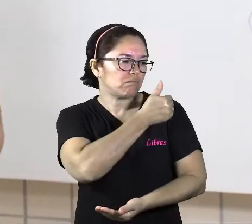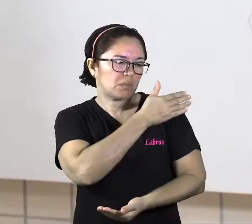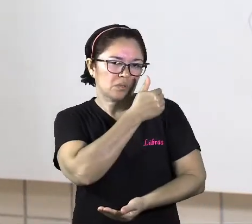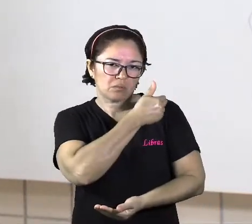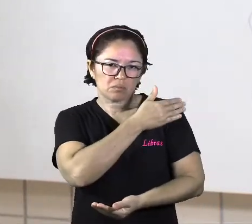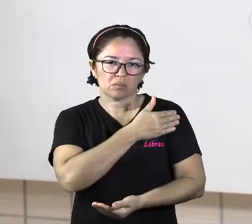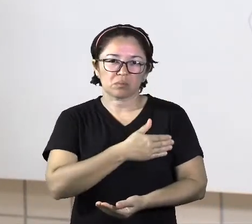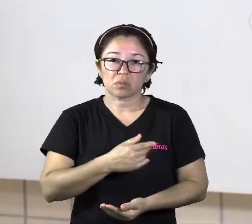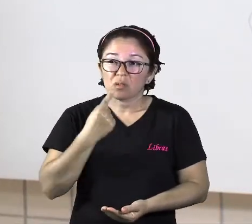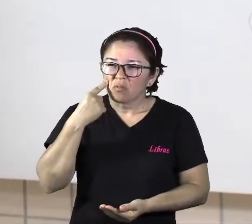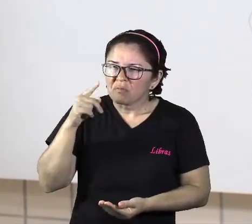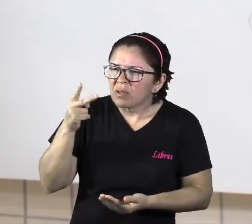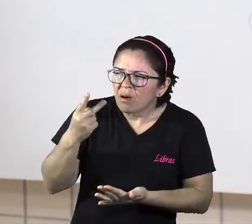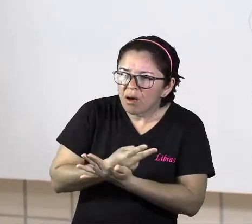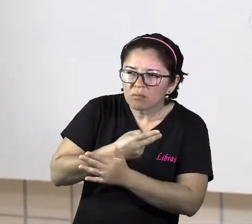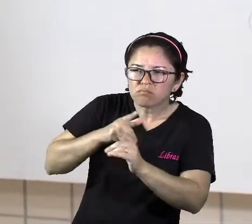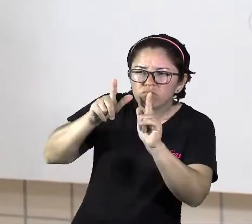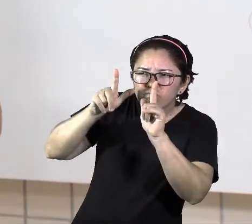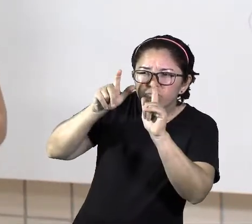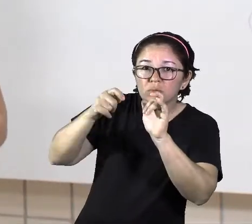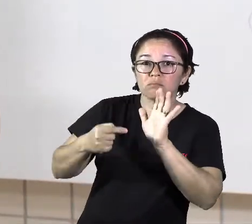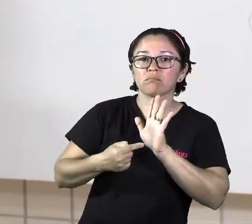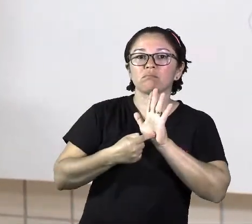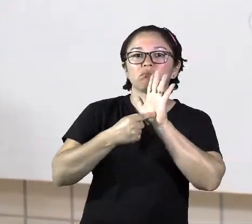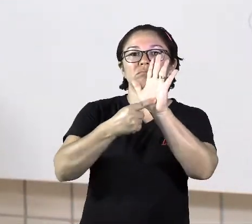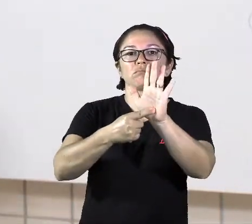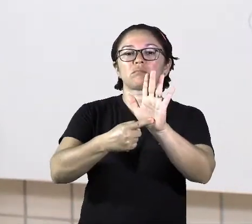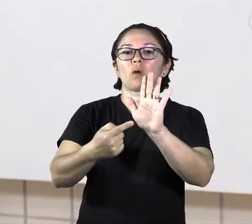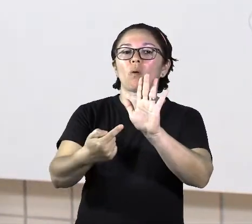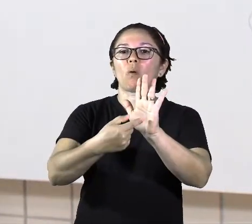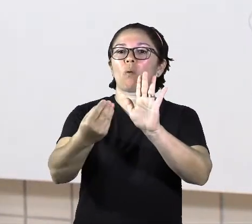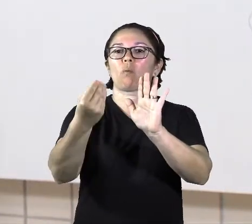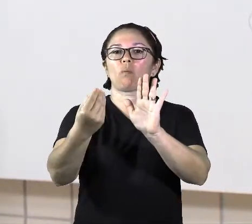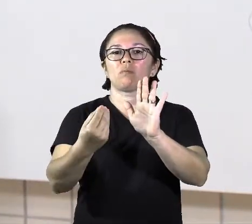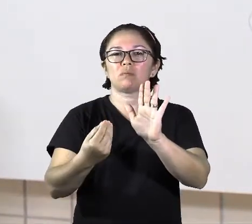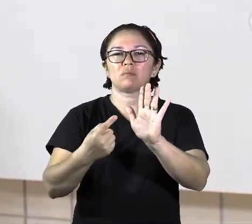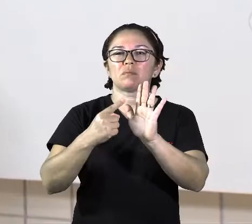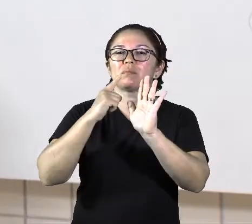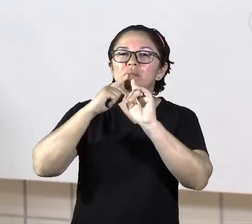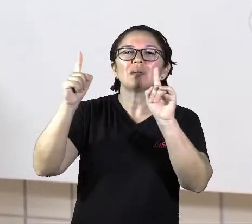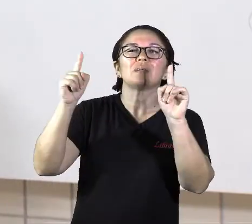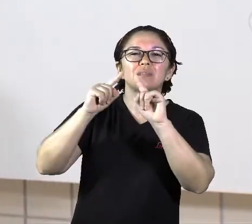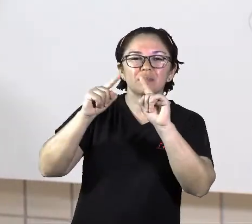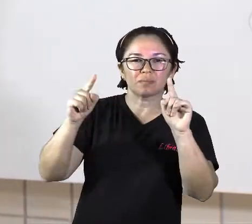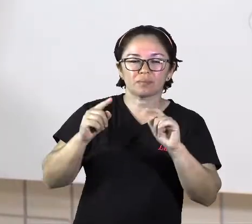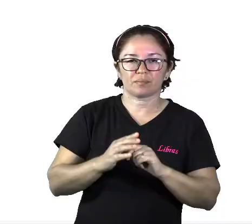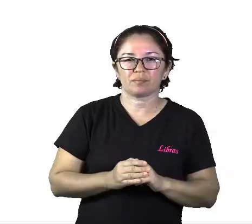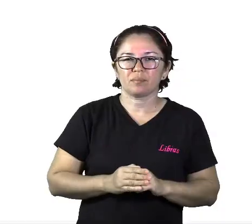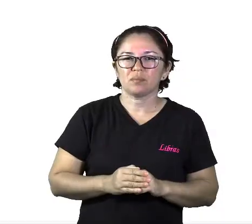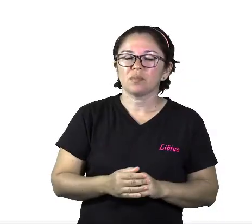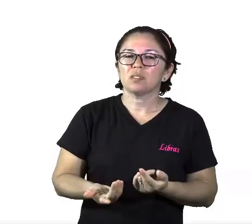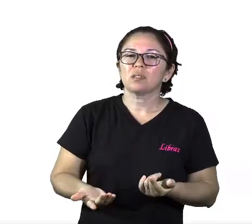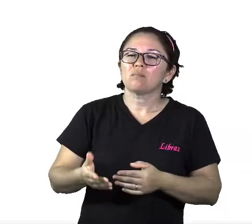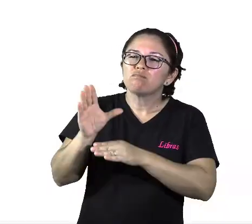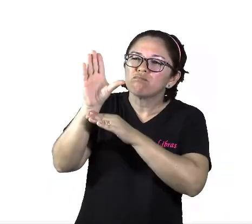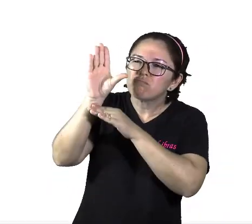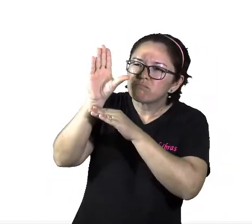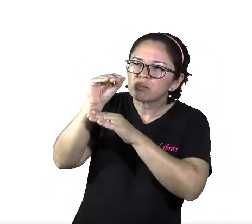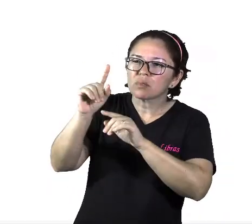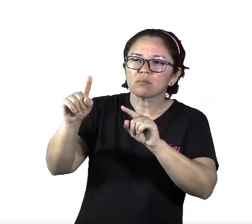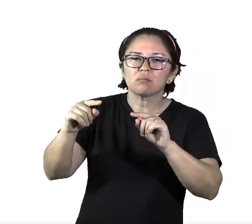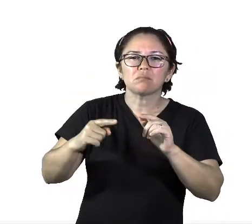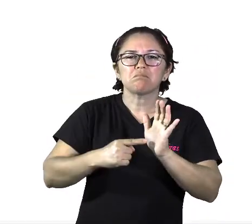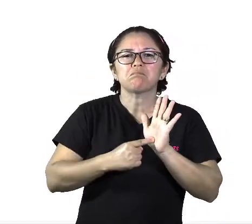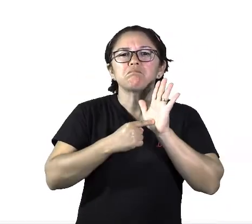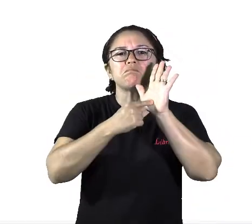dessas fotodenúncias, desse gênero textual fotodenúncia? Para que elas servem? Expõe um problema